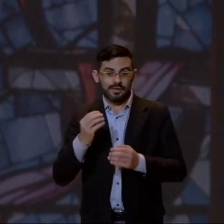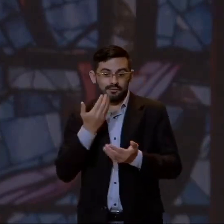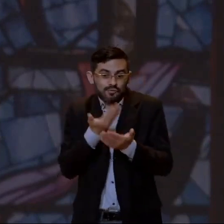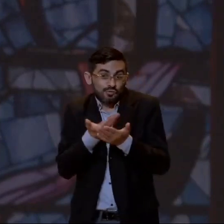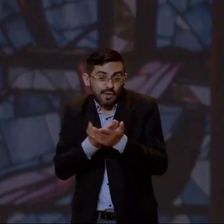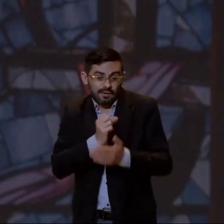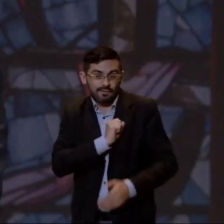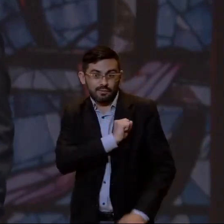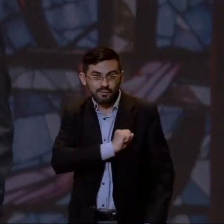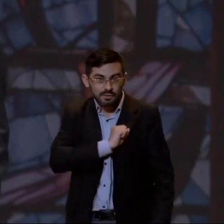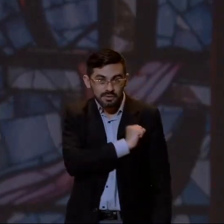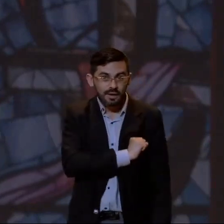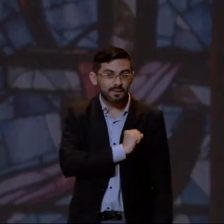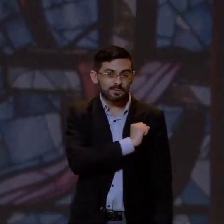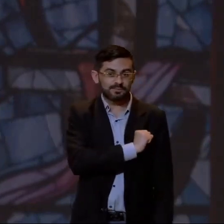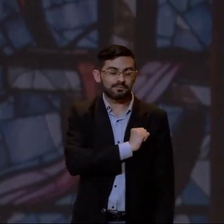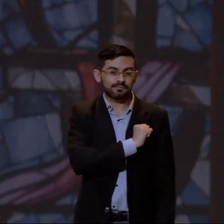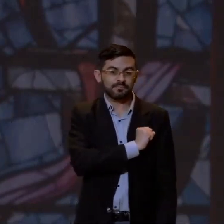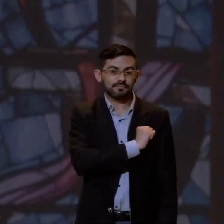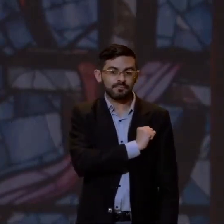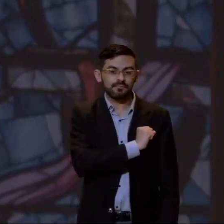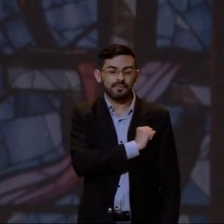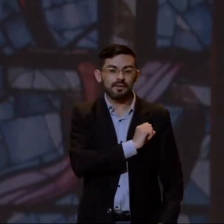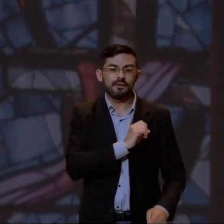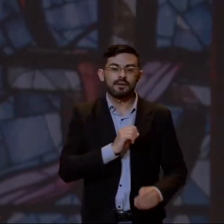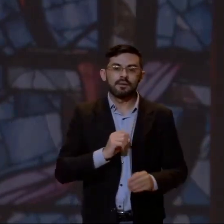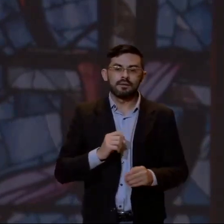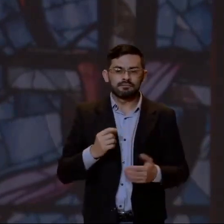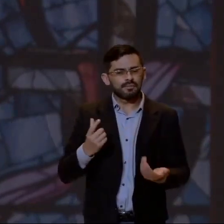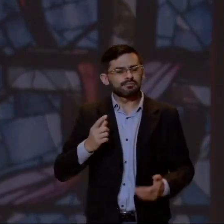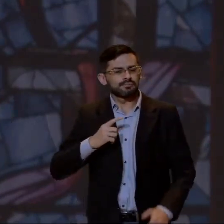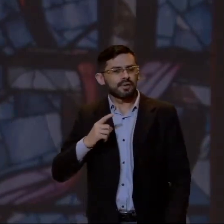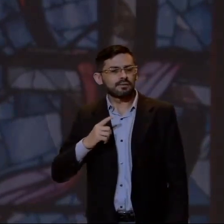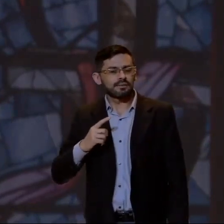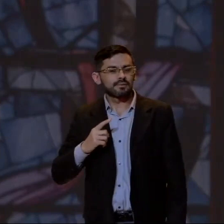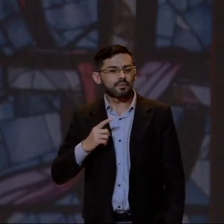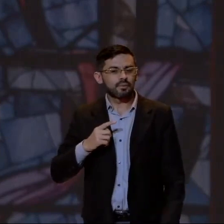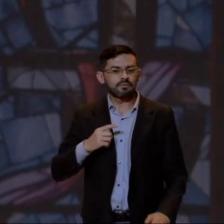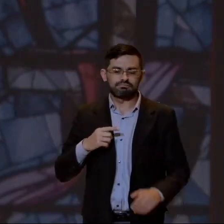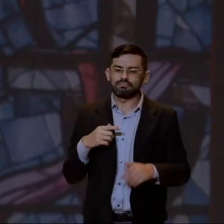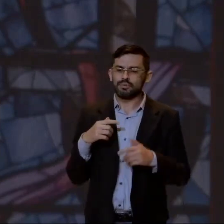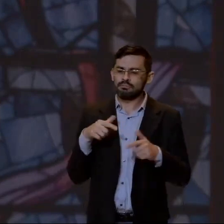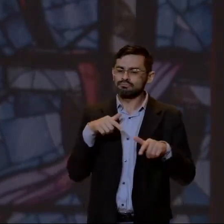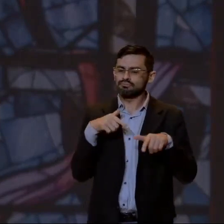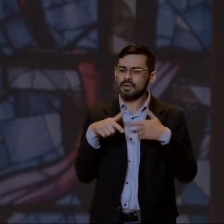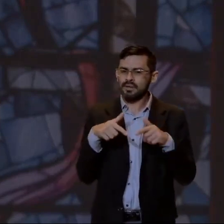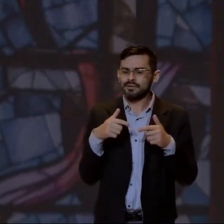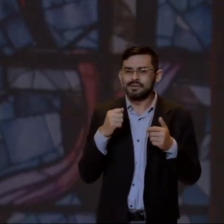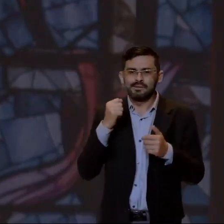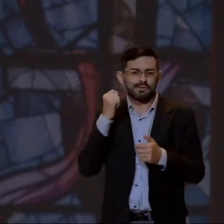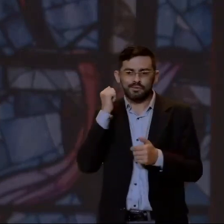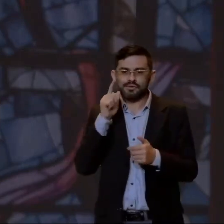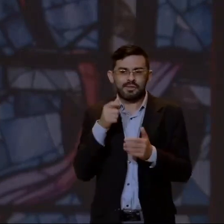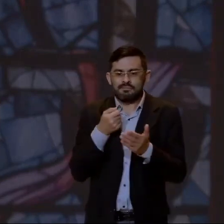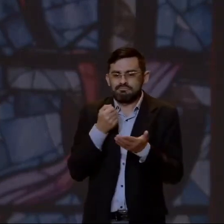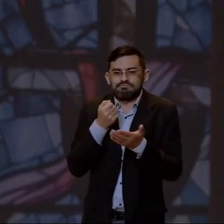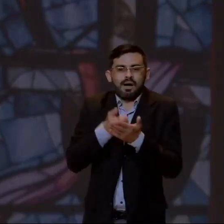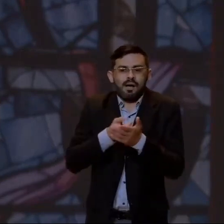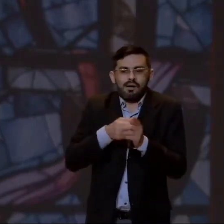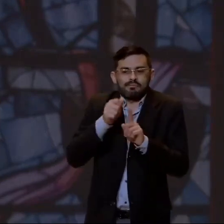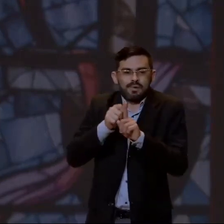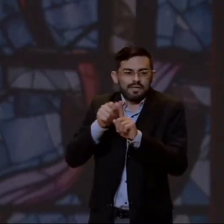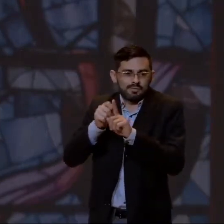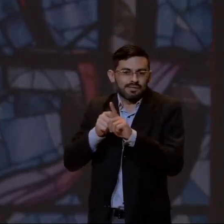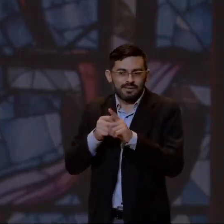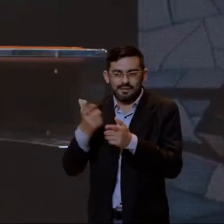seminário. E ele tinha um emprego que não dava todas as condições de pagar a faculdade